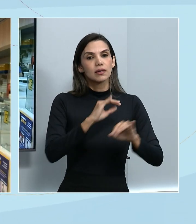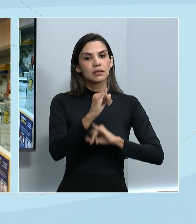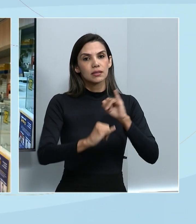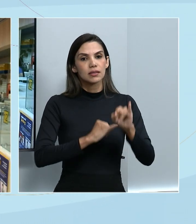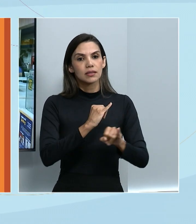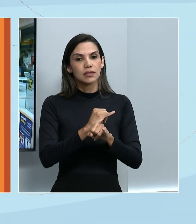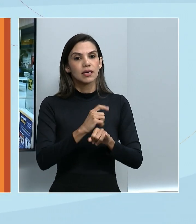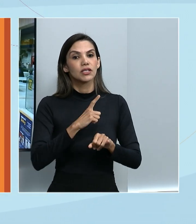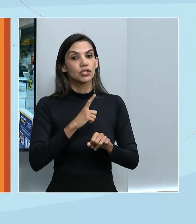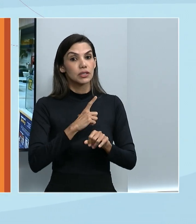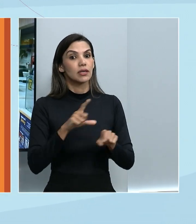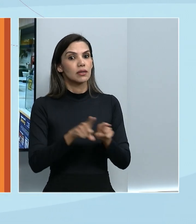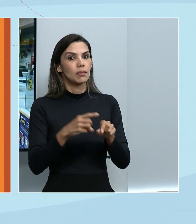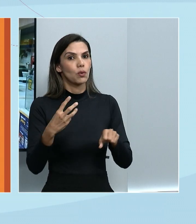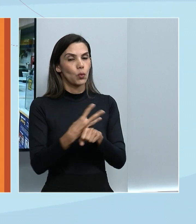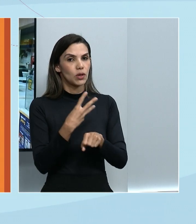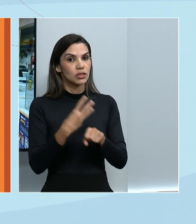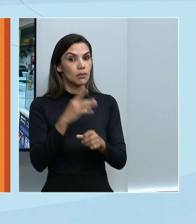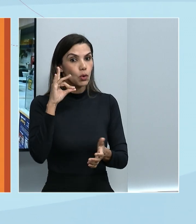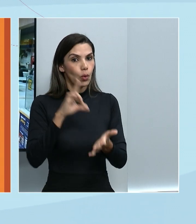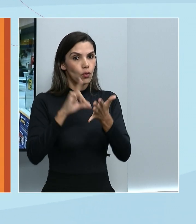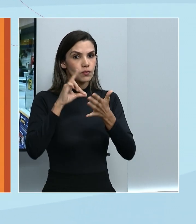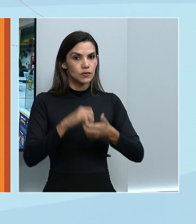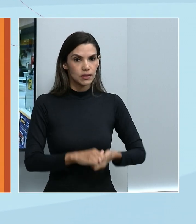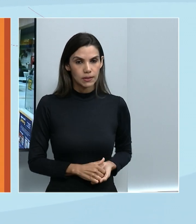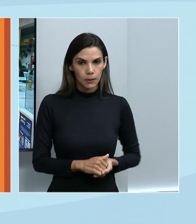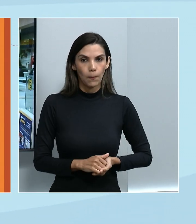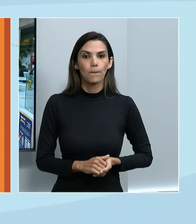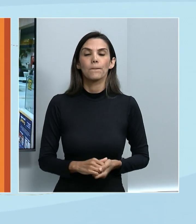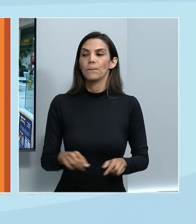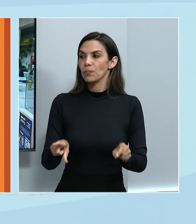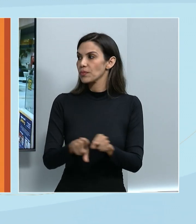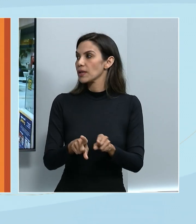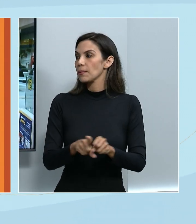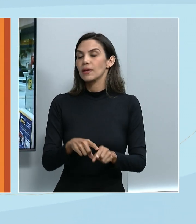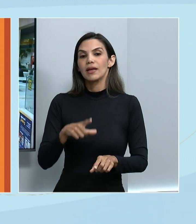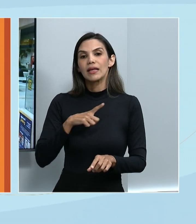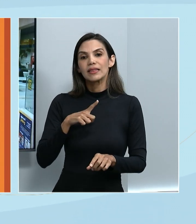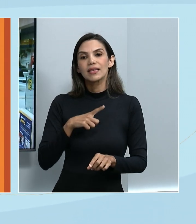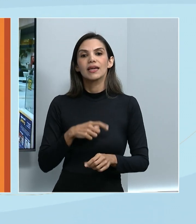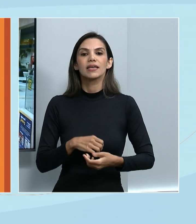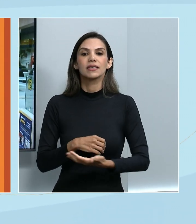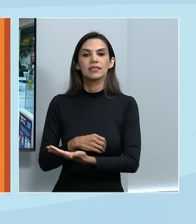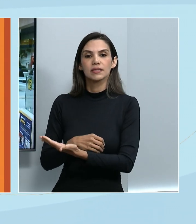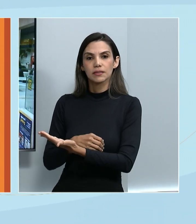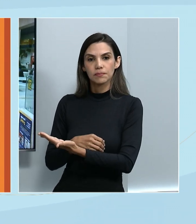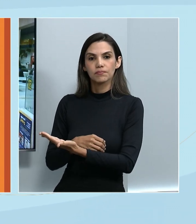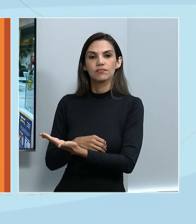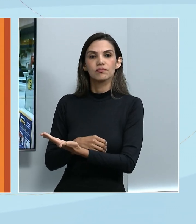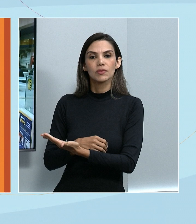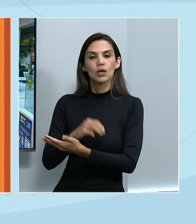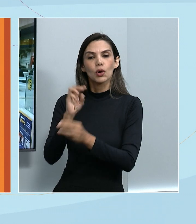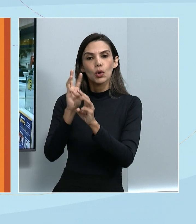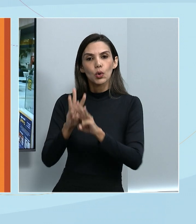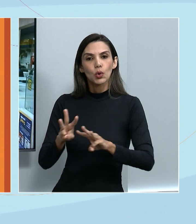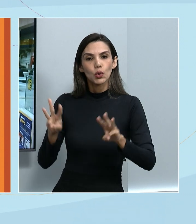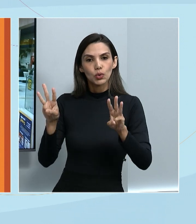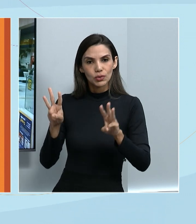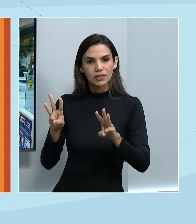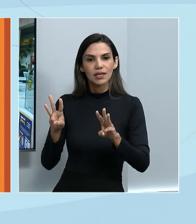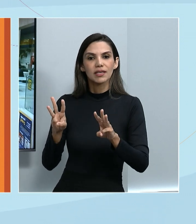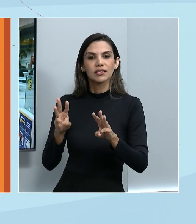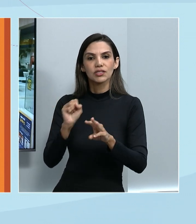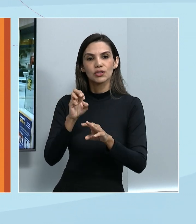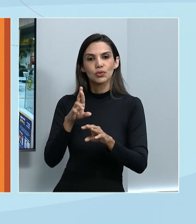canal de WhatsApp oficial, que é uma novidade desse ano, e a gente também tem o site serasa.com.br e o nosso